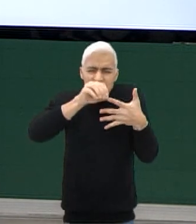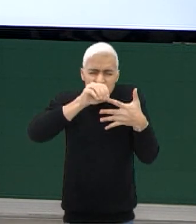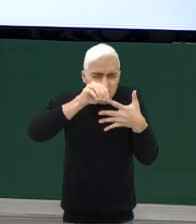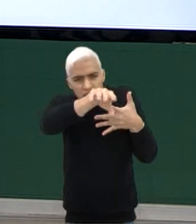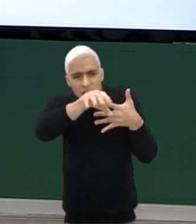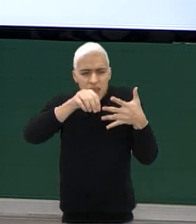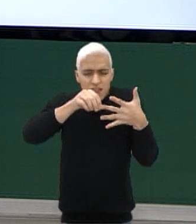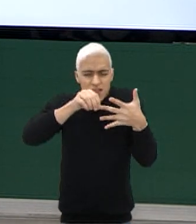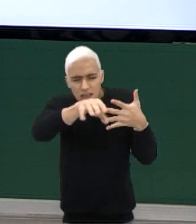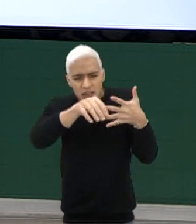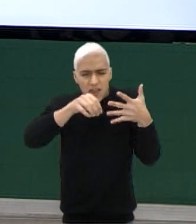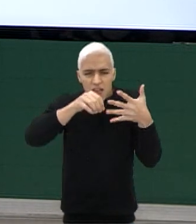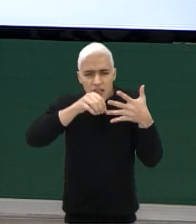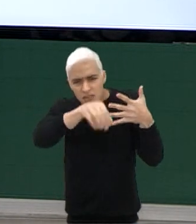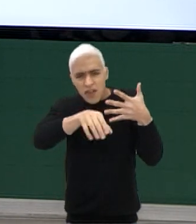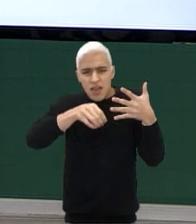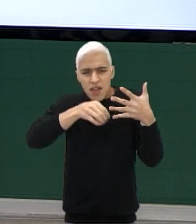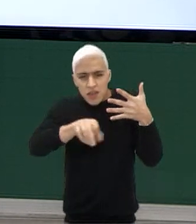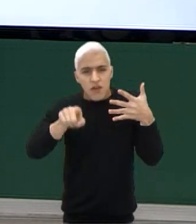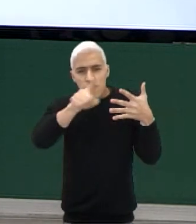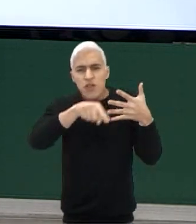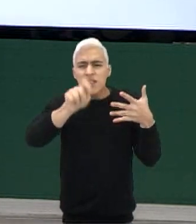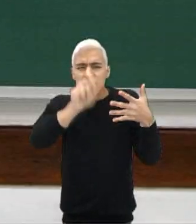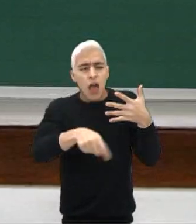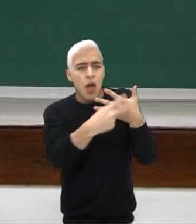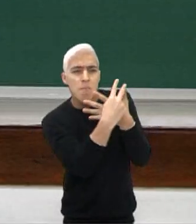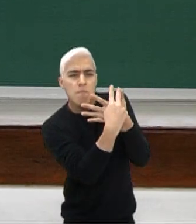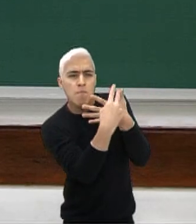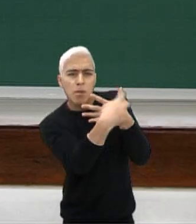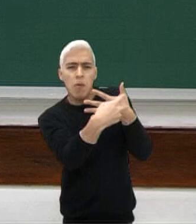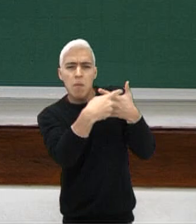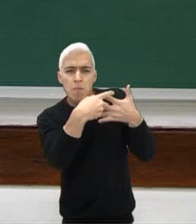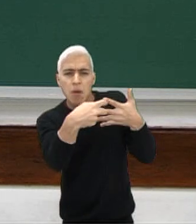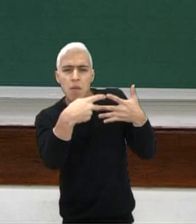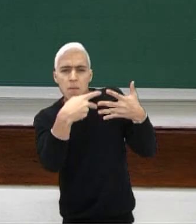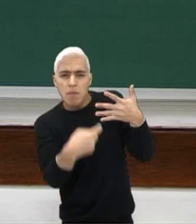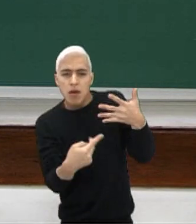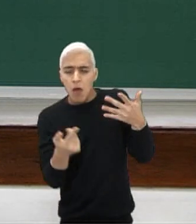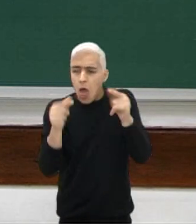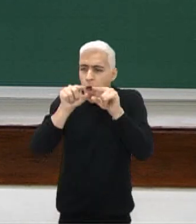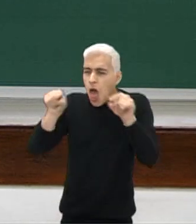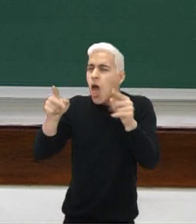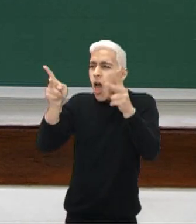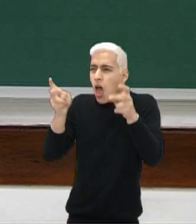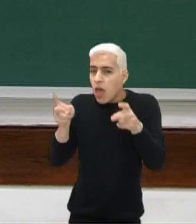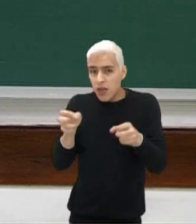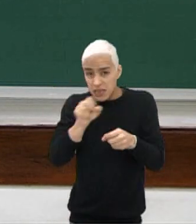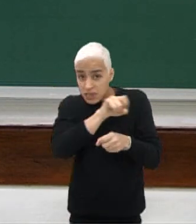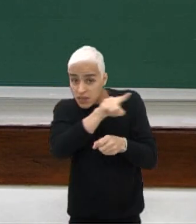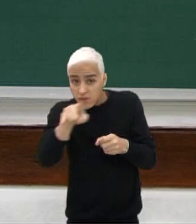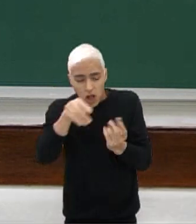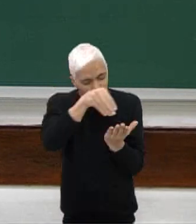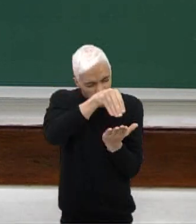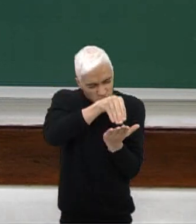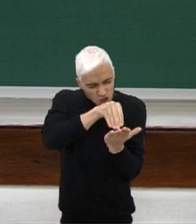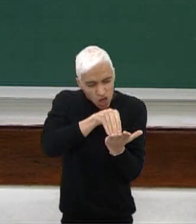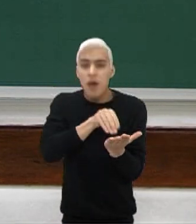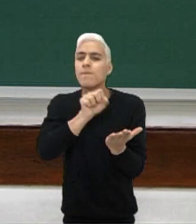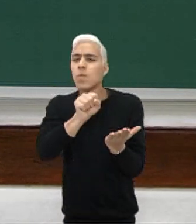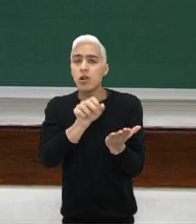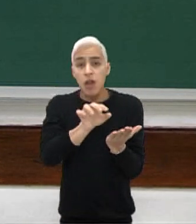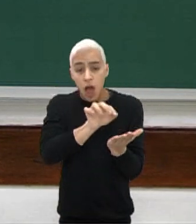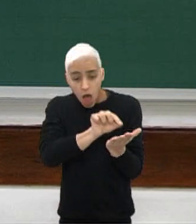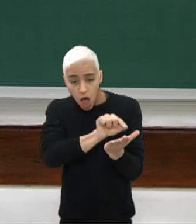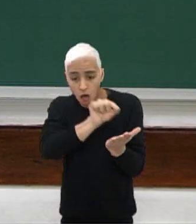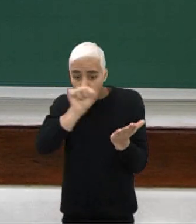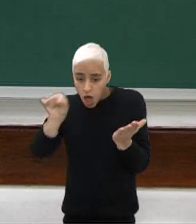vocês podem reconhecer estas orações. Se você fez a anotação no caderno, corre ali, volte um